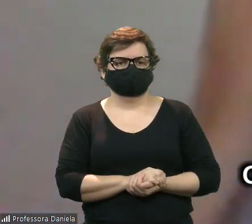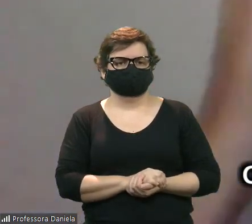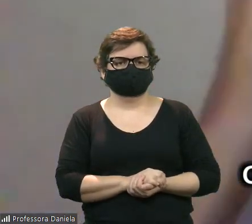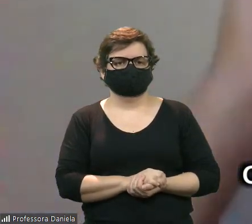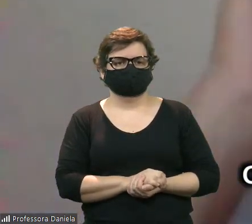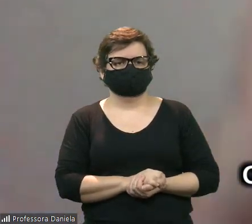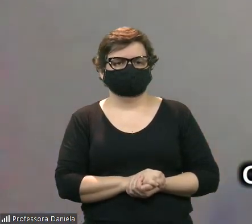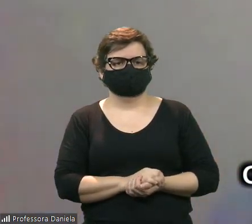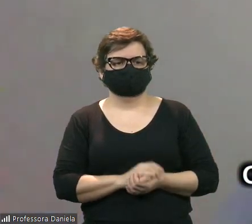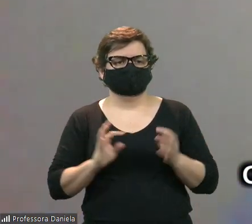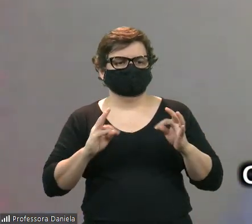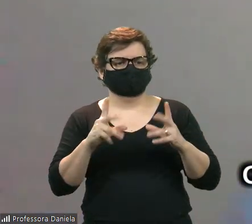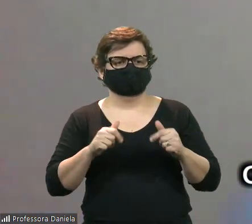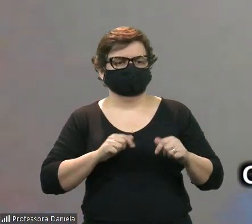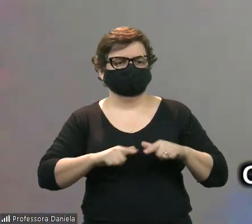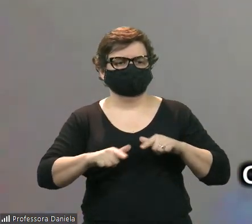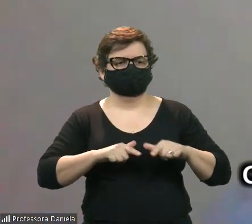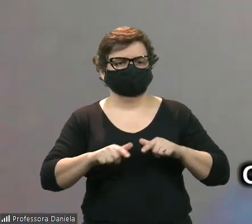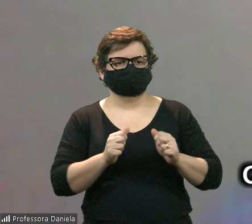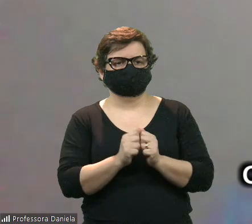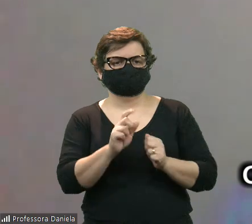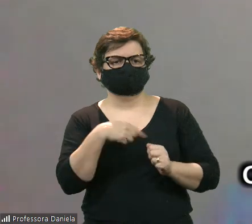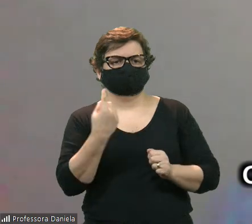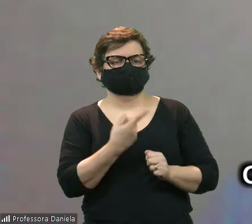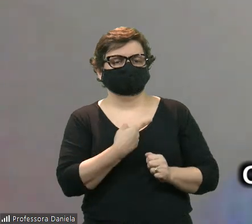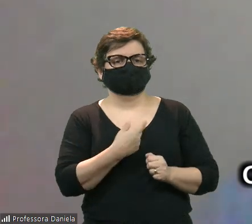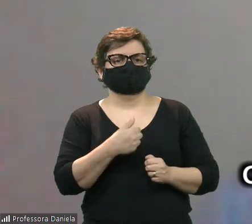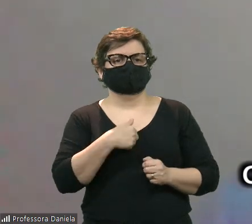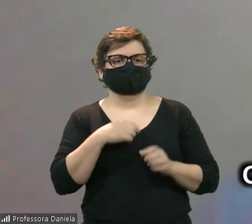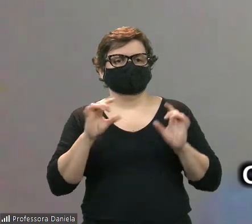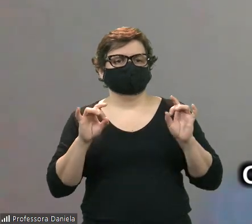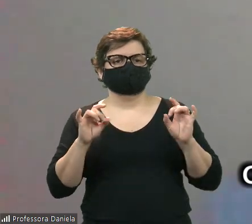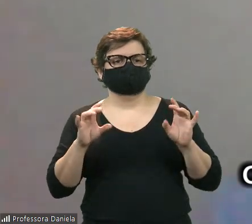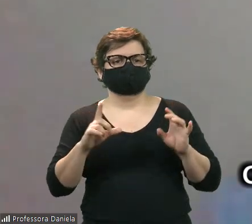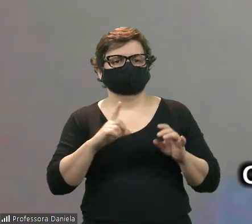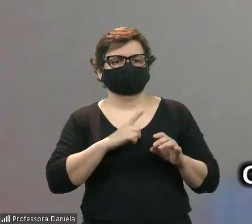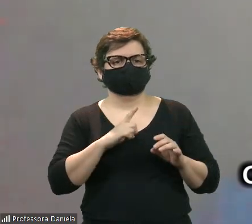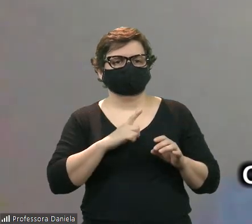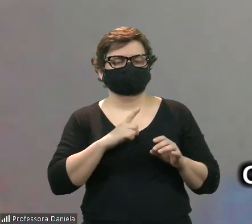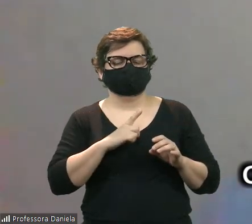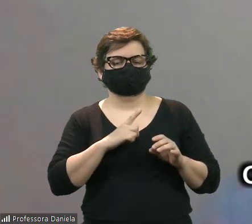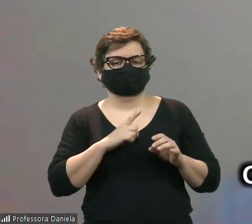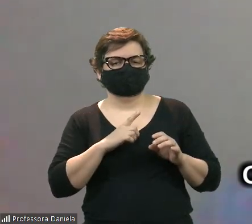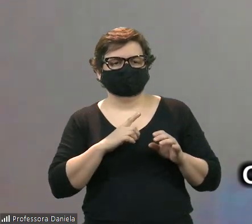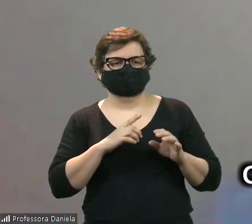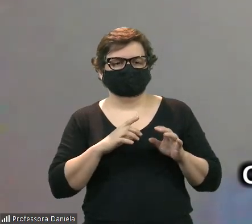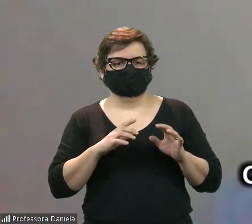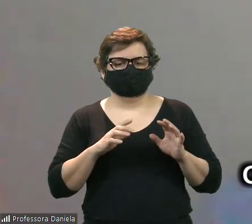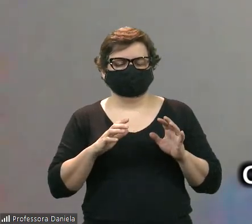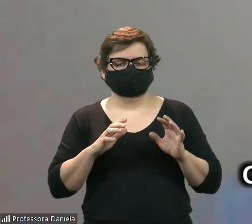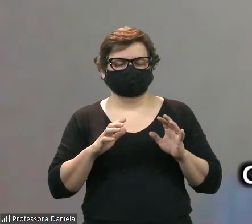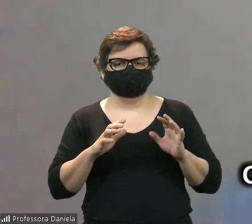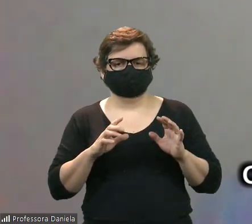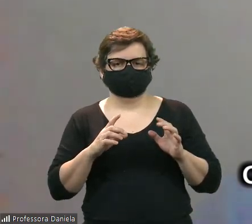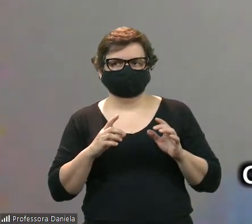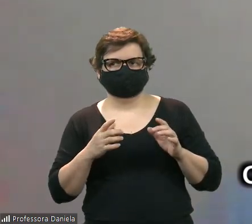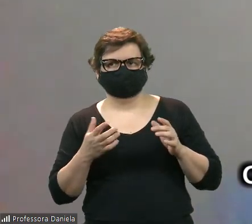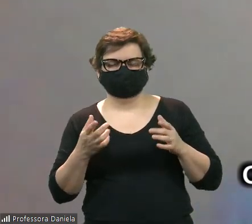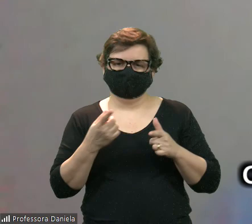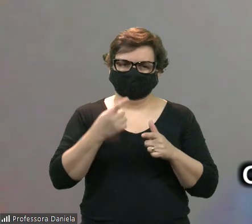Que tiveram aí todo o trabalho conosco, né? Eu, em especial, que tenho certa limitação de mexer com a questão da mídia, mas,